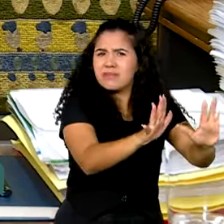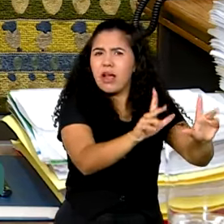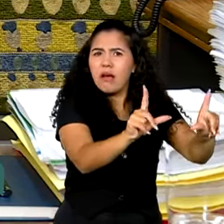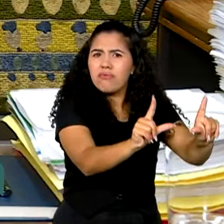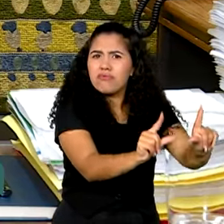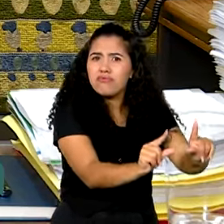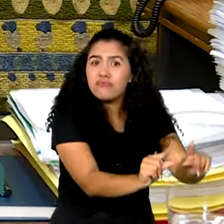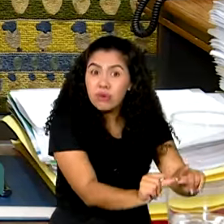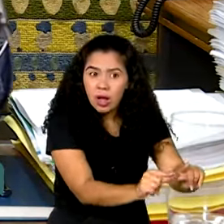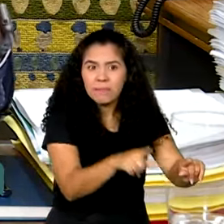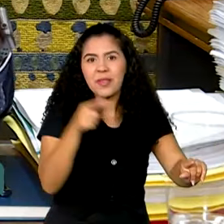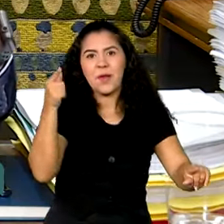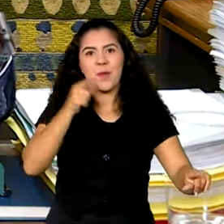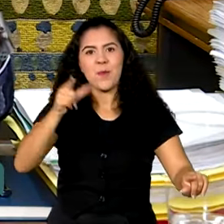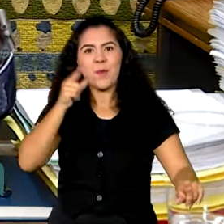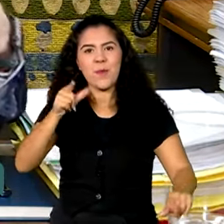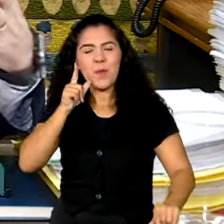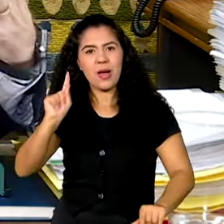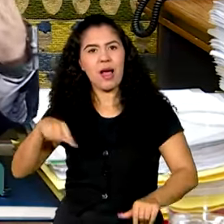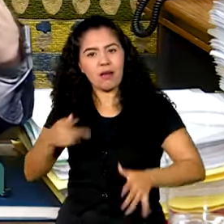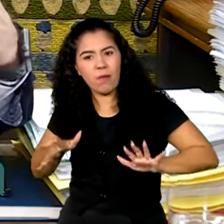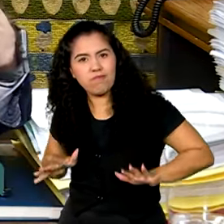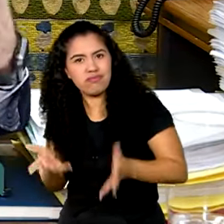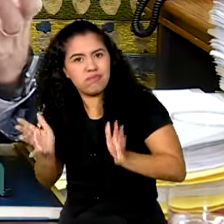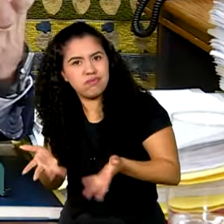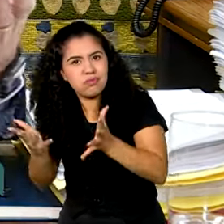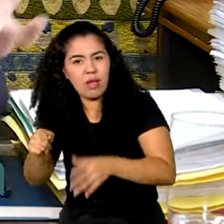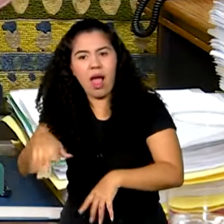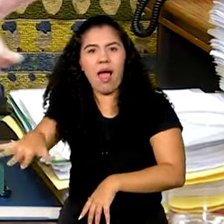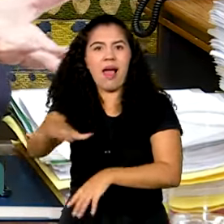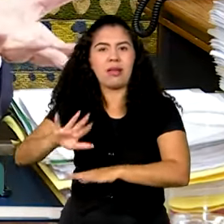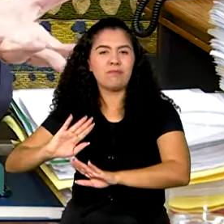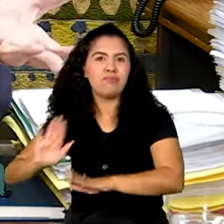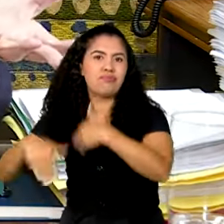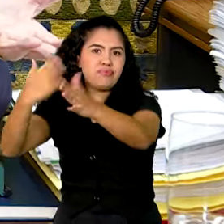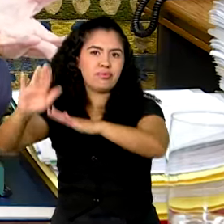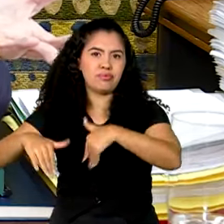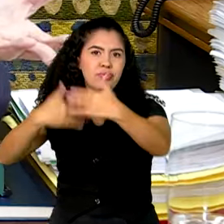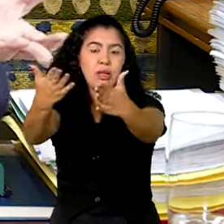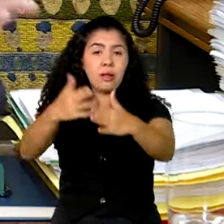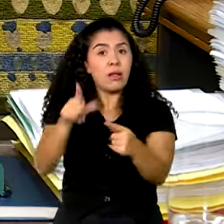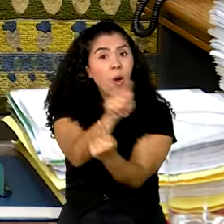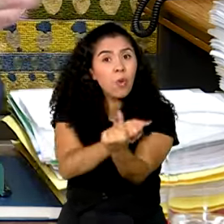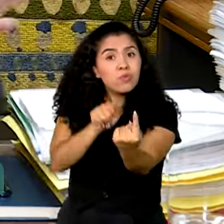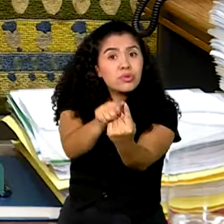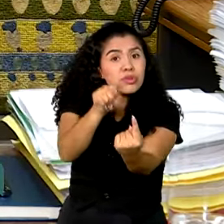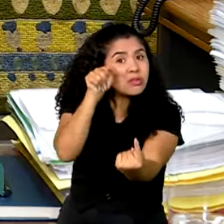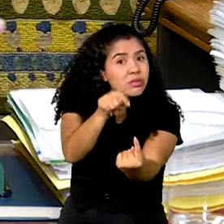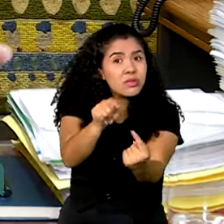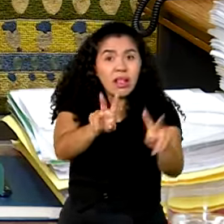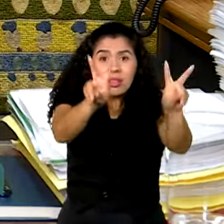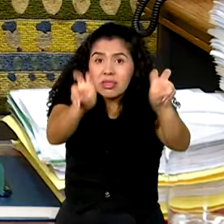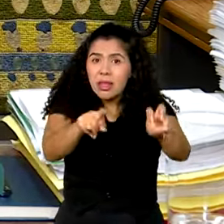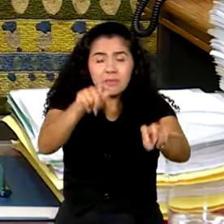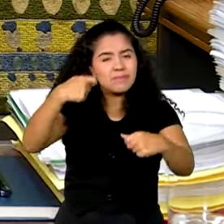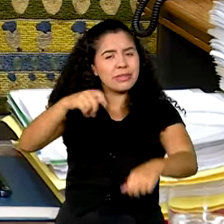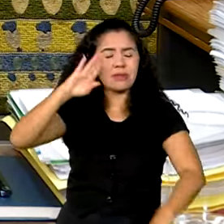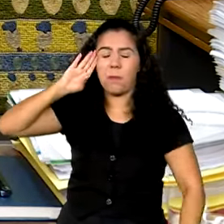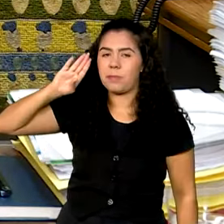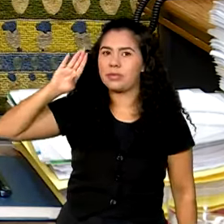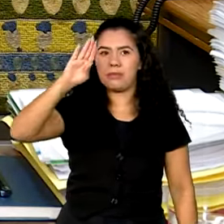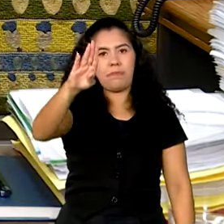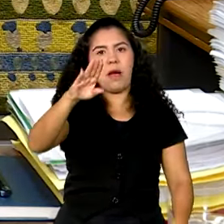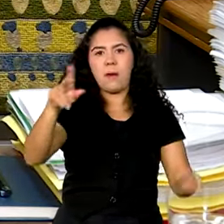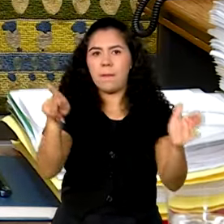reduza, a gente tem condições de trabalhar melhor para esses objetivos, que deveriam ser os objetivos principais